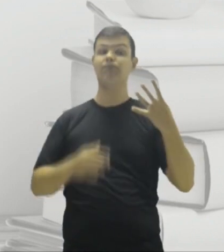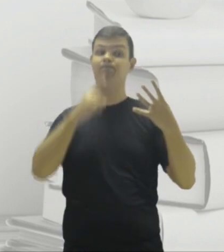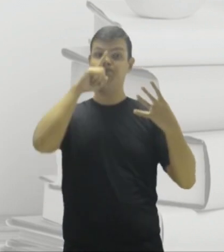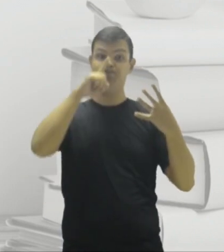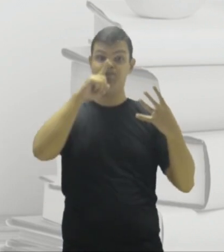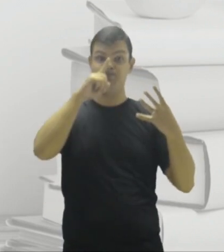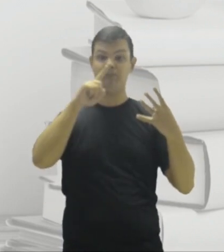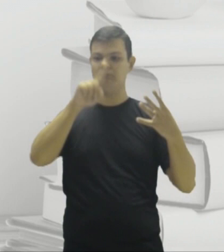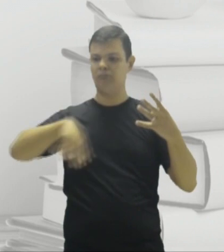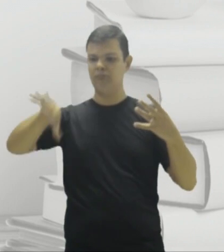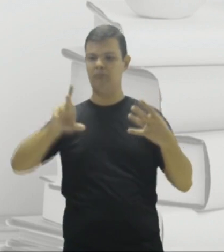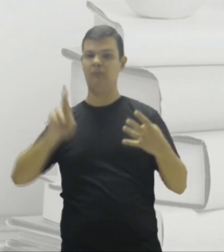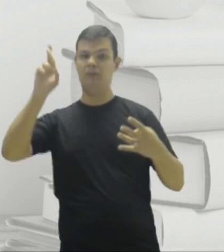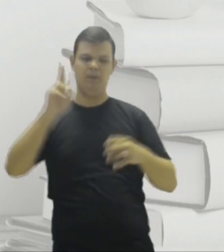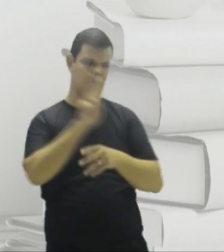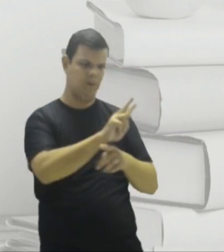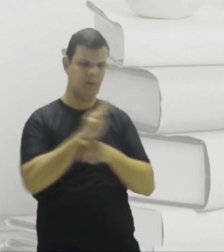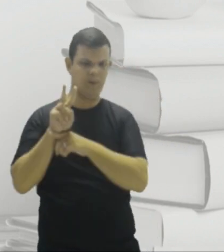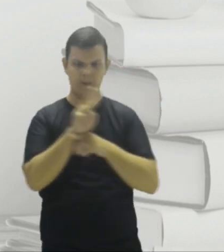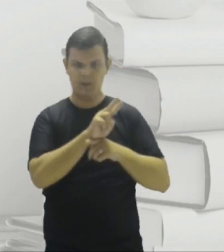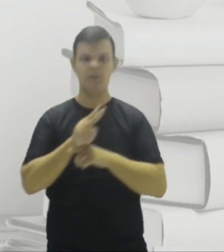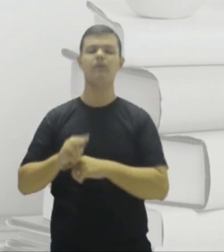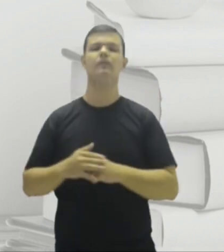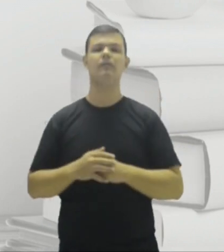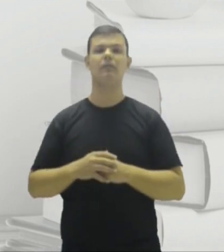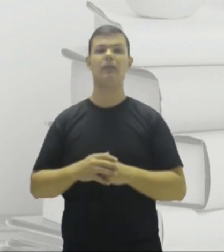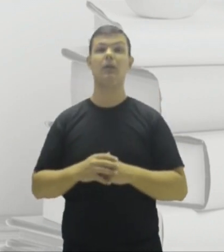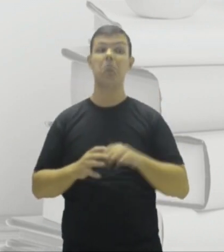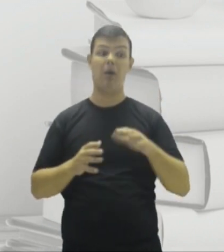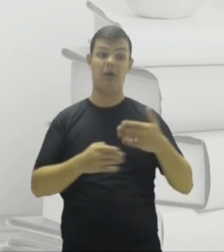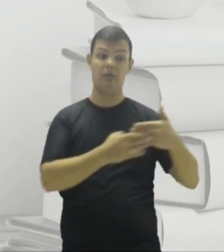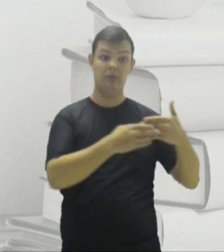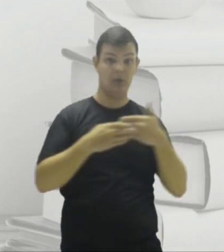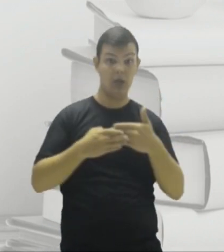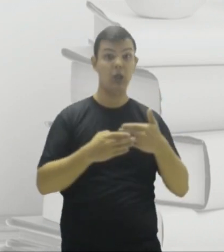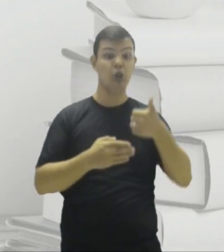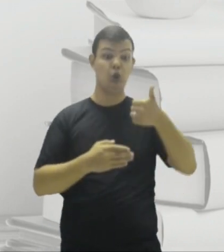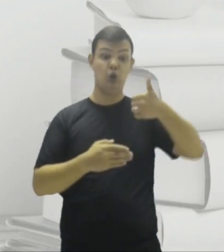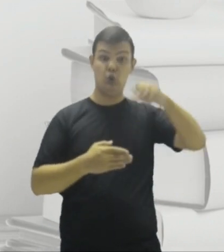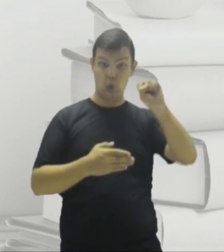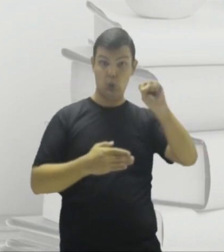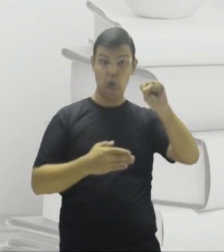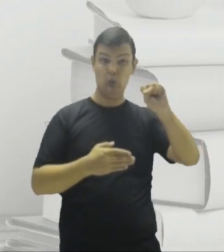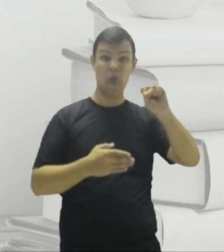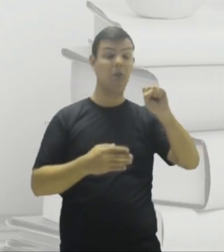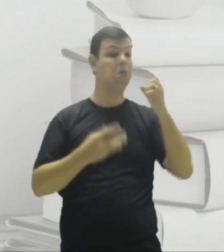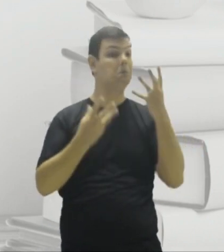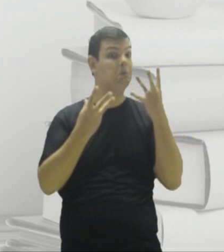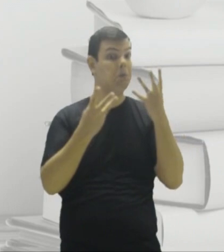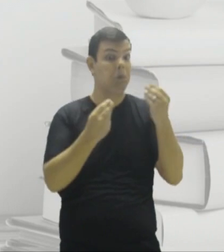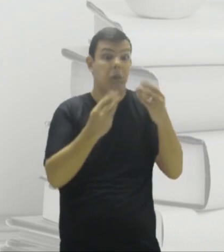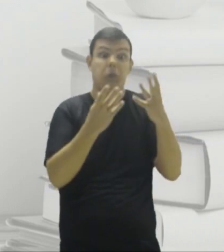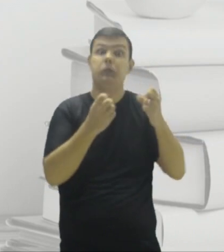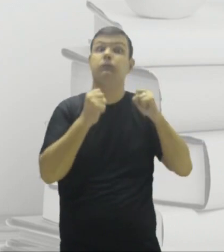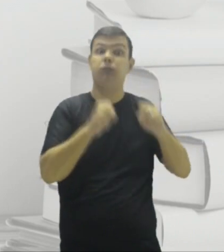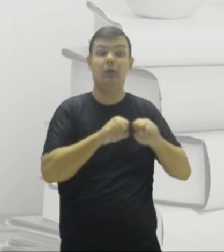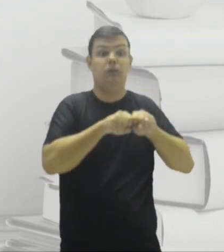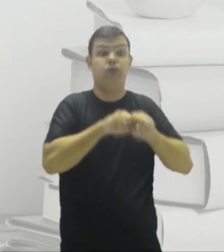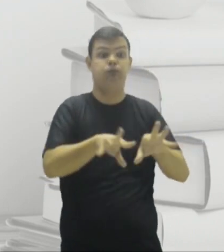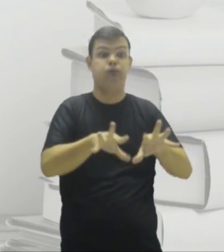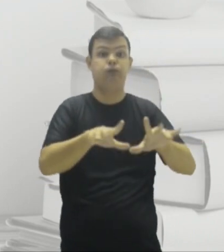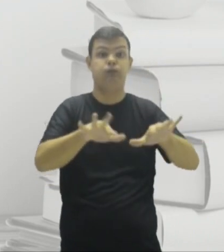risco pelo Departamento Nacional de Produção Mineral, sendo 18 delas classificadas como de alto